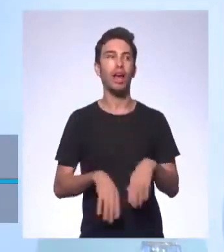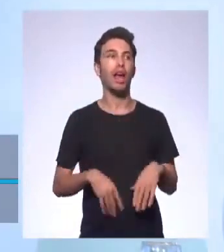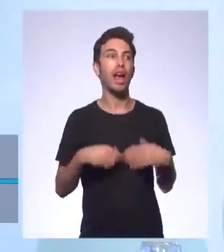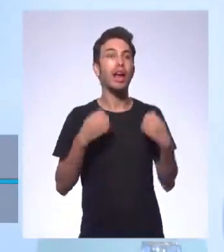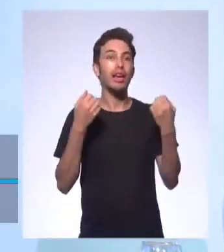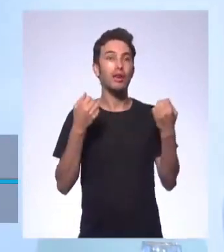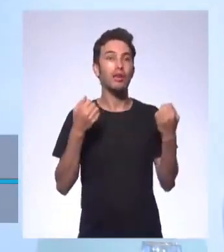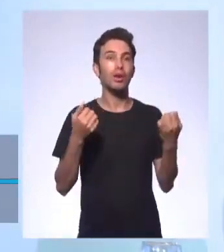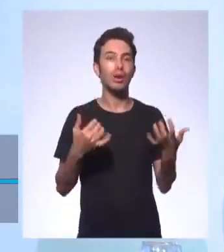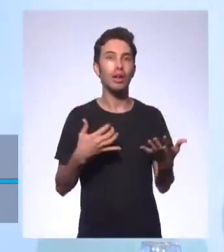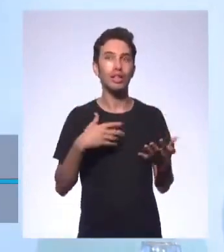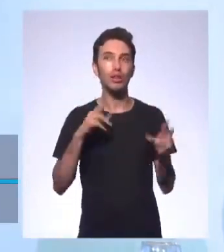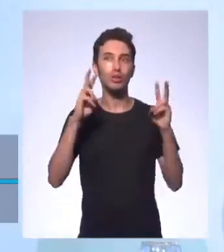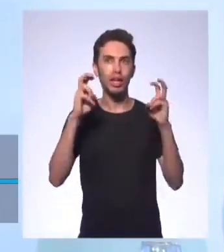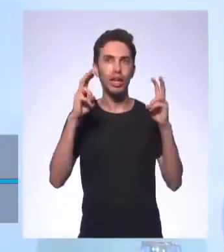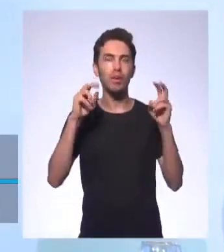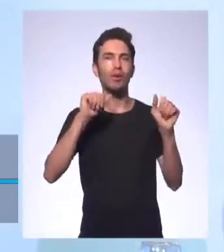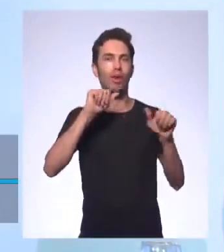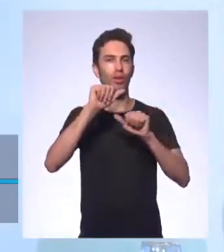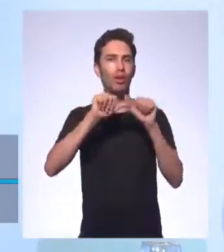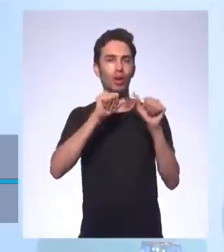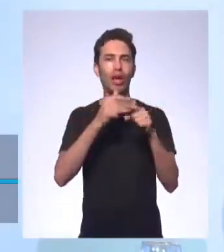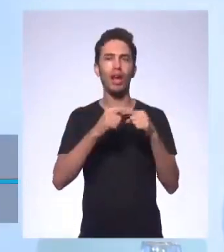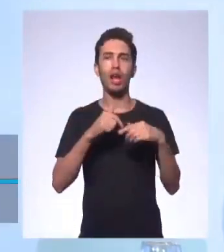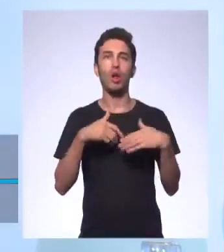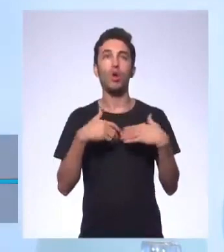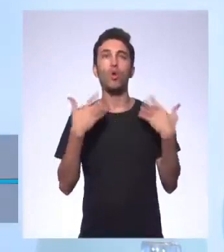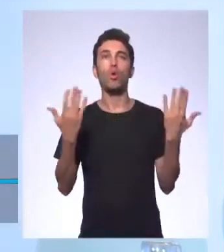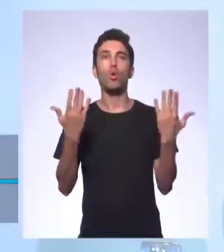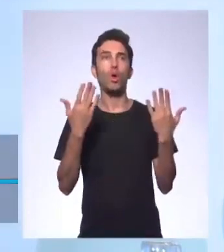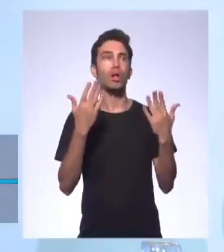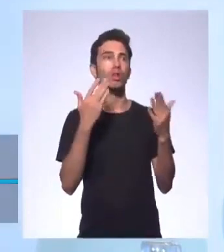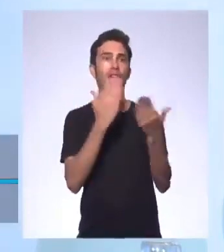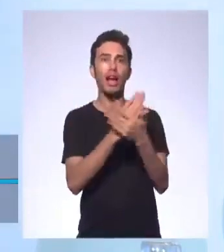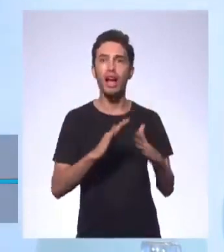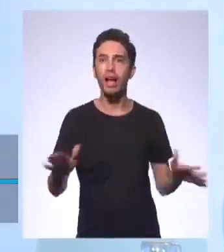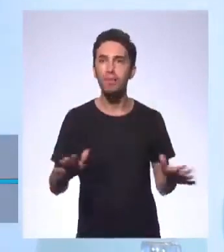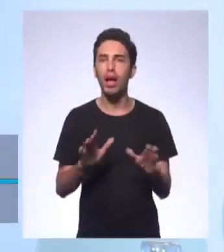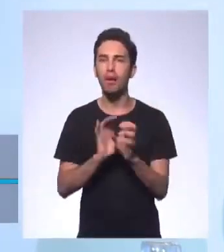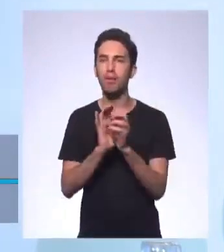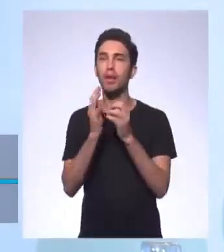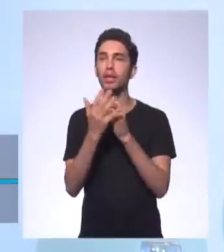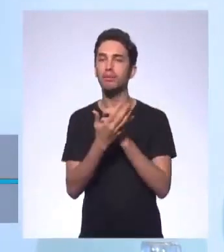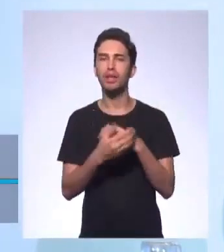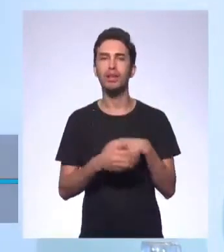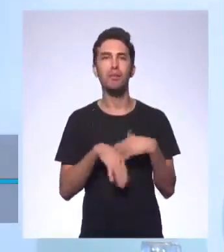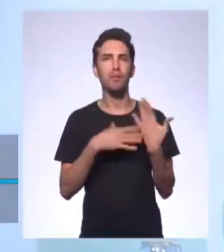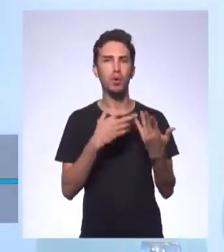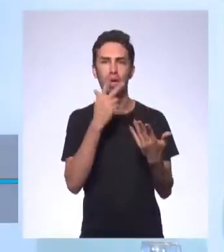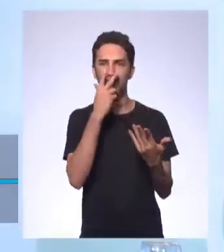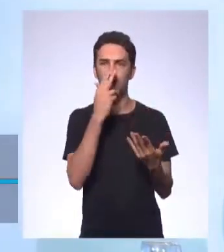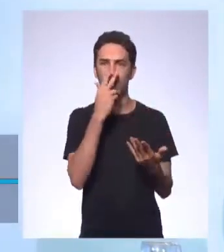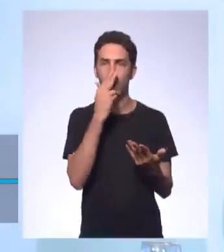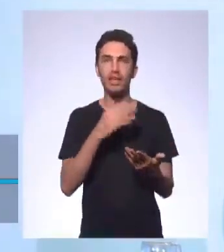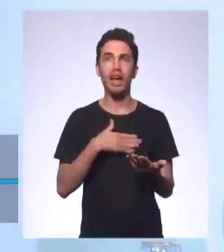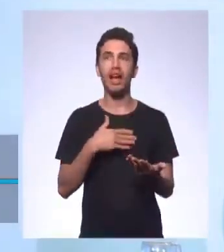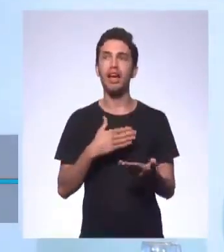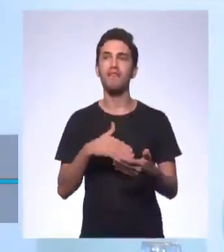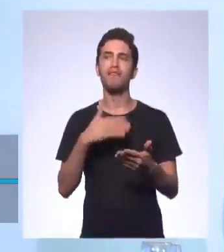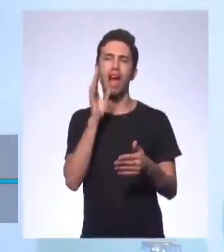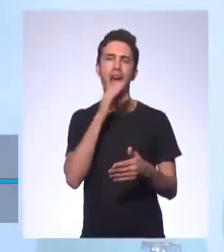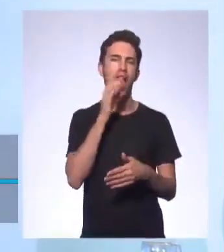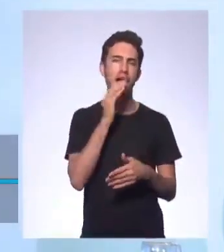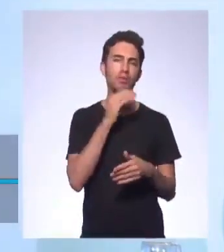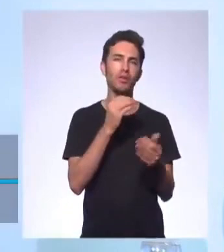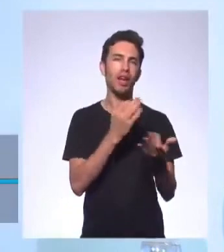essa pandemia. Acho que eu mudaria, porque era uma coisa que a gente pensava, vai passar logo, e parece que não tem fim. Acho que essa é a impressão que